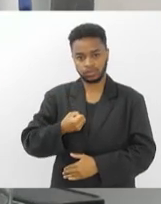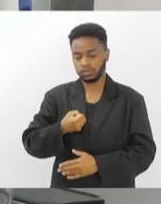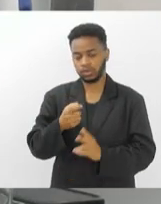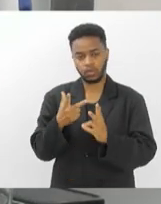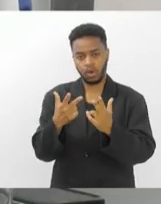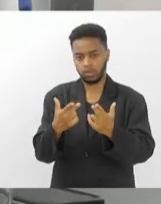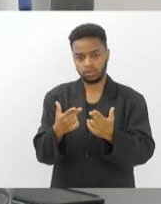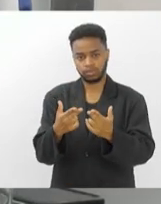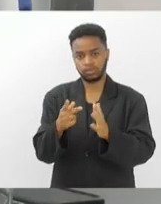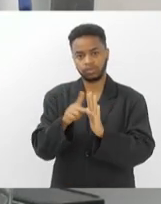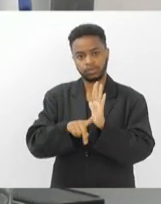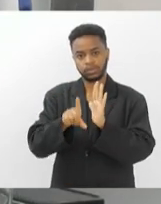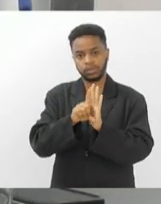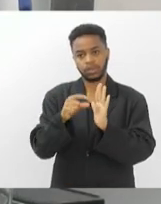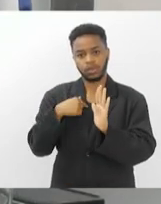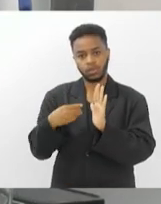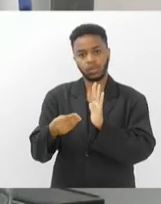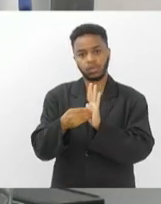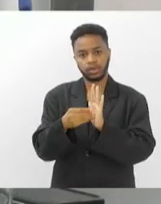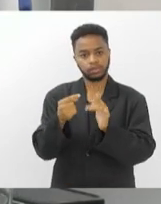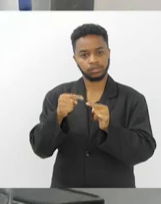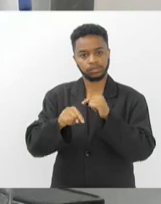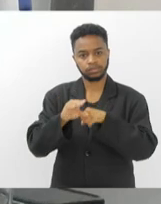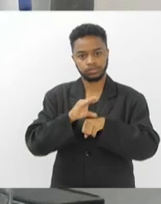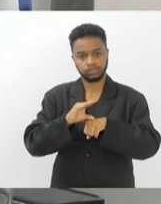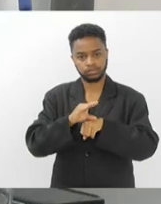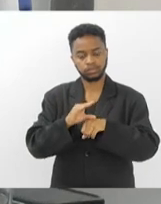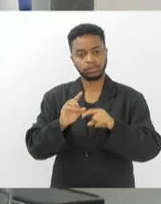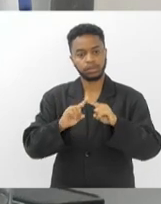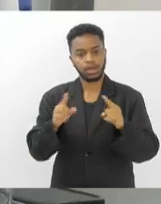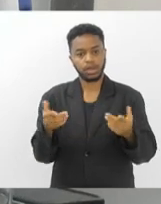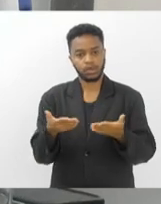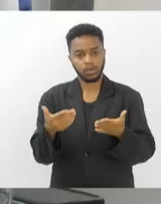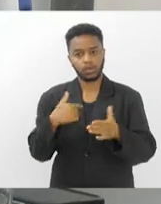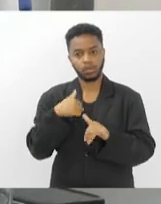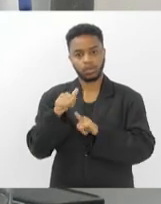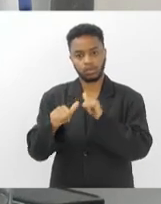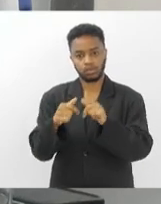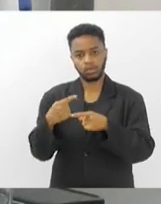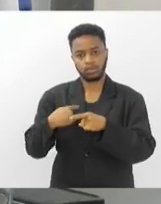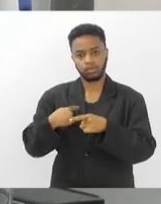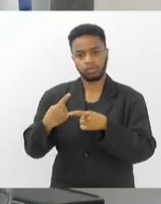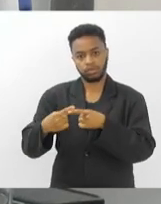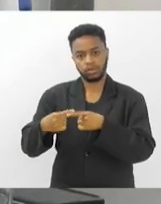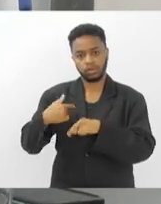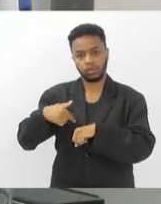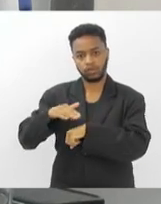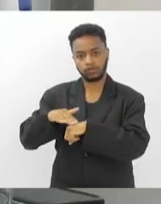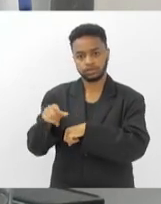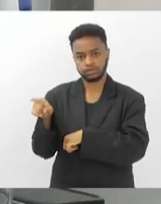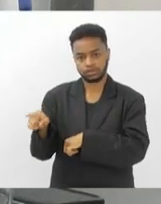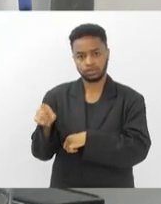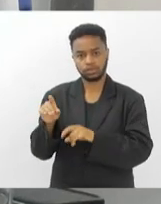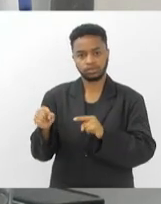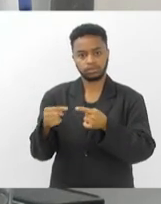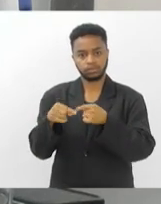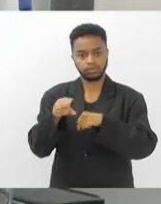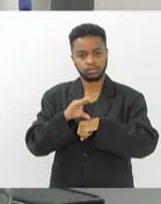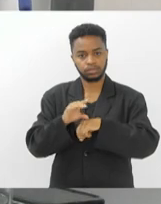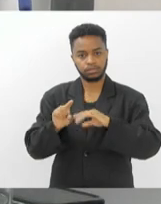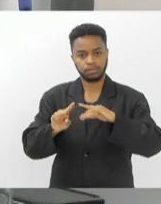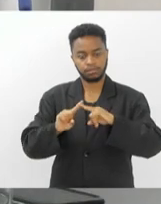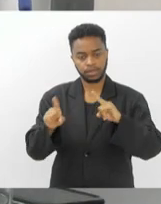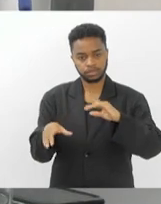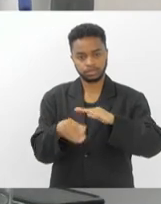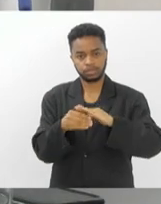coisa, era um projeto que eu tinha dado um parecer pela inconstitucionalidade e troco, depois de conversar com a deputada Érica, pela constitucionalidade com emendas. Obrigada.